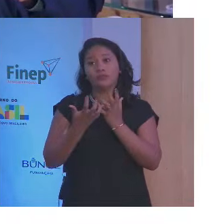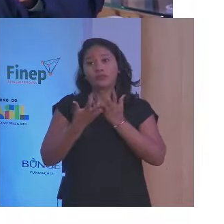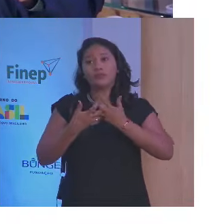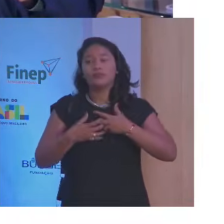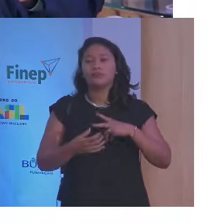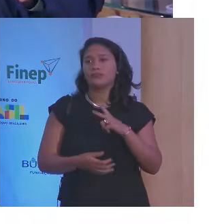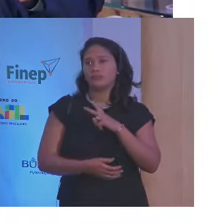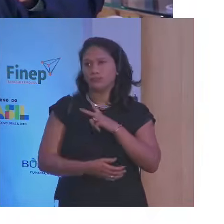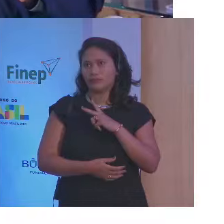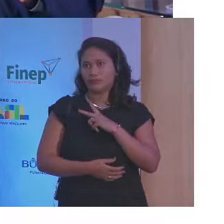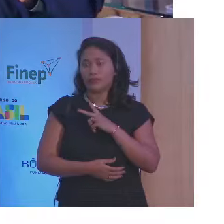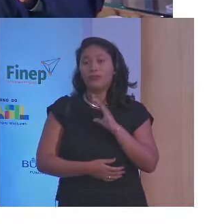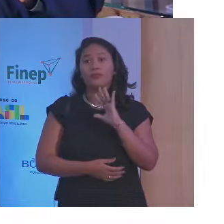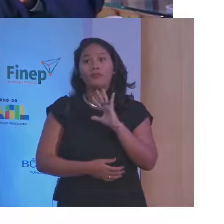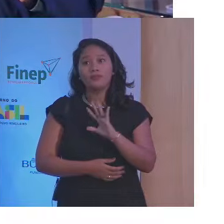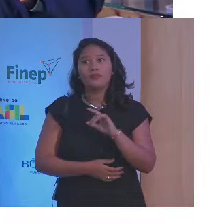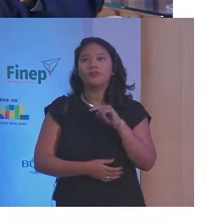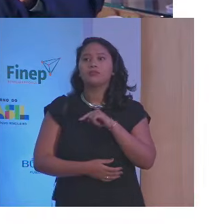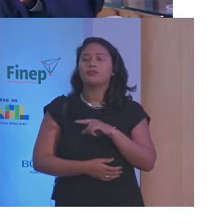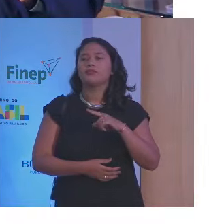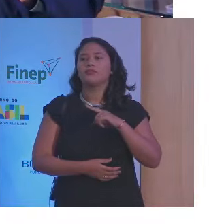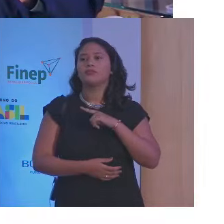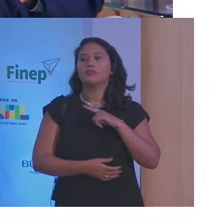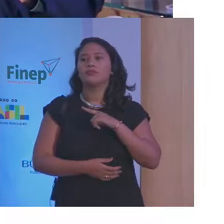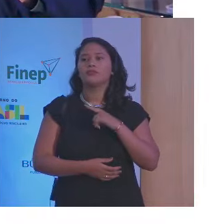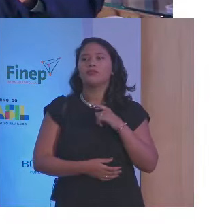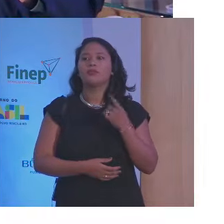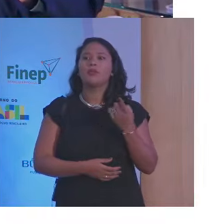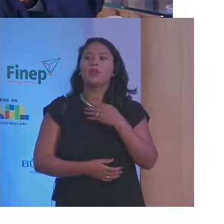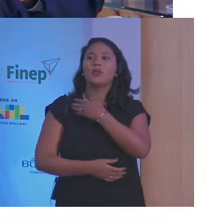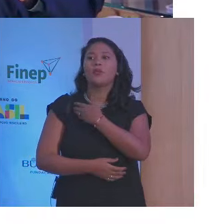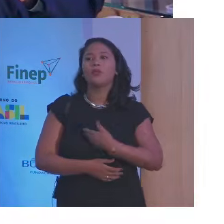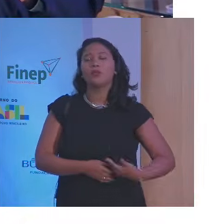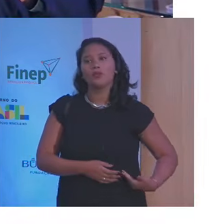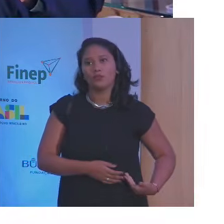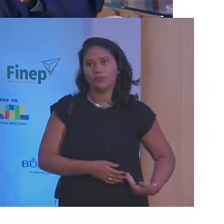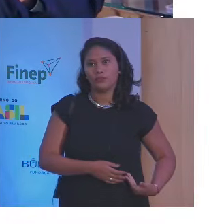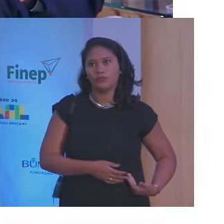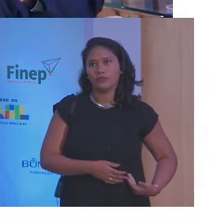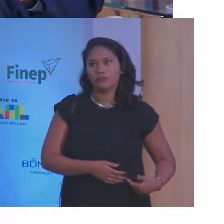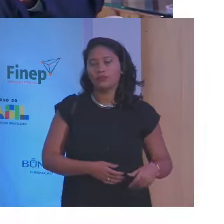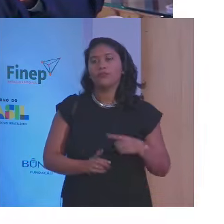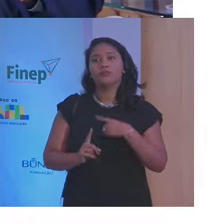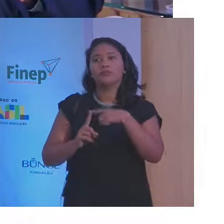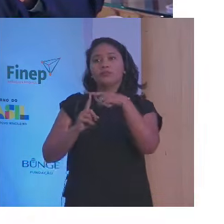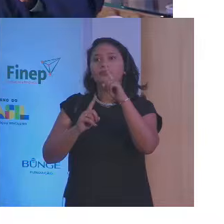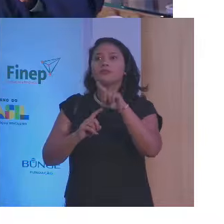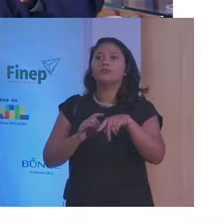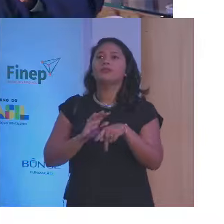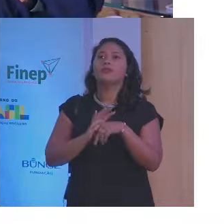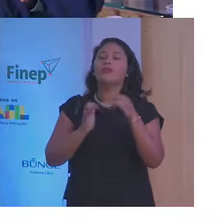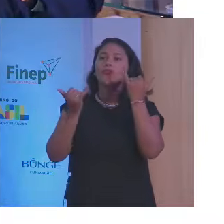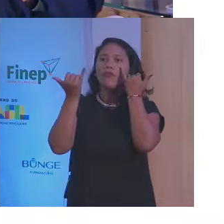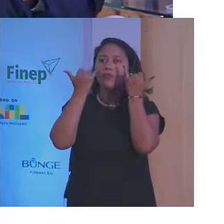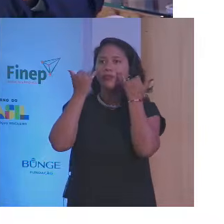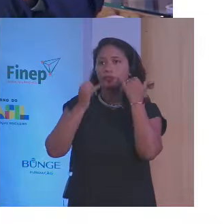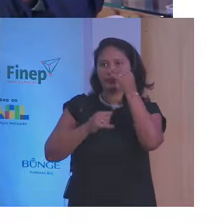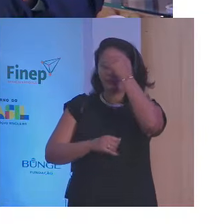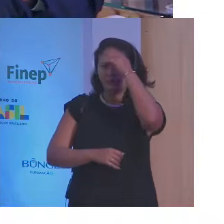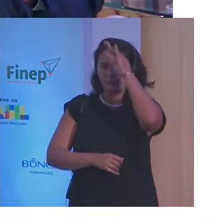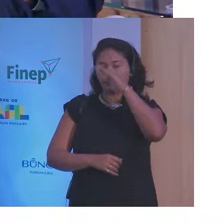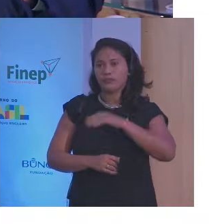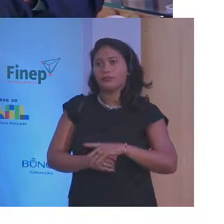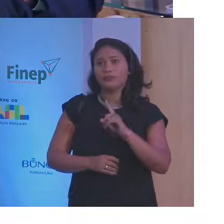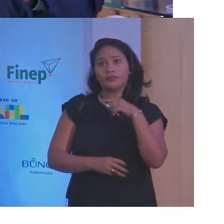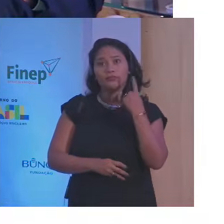são serviços privados, mas eles geram bens públicos. Eles geram dados, eles geram informação e conhecimento.